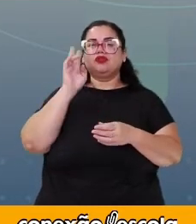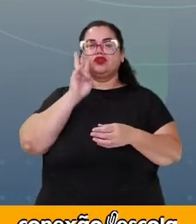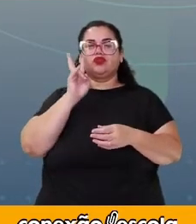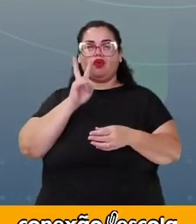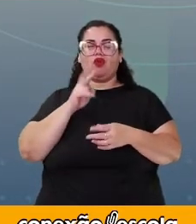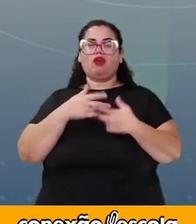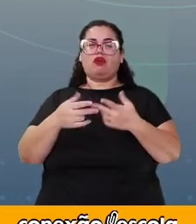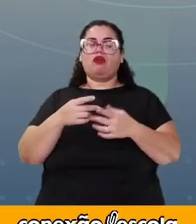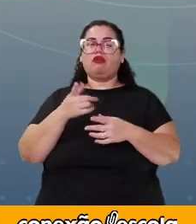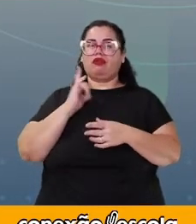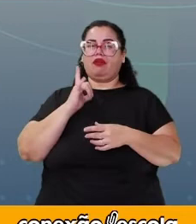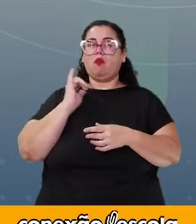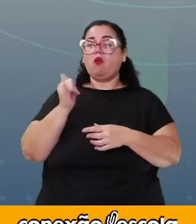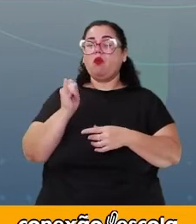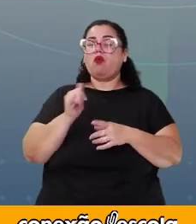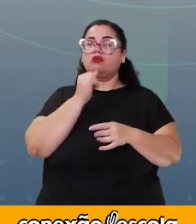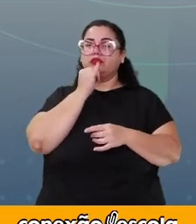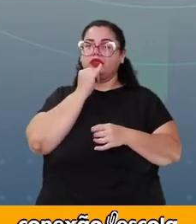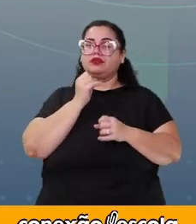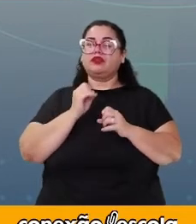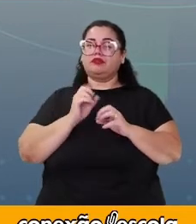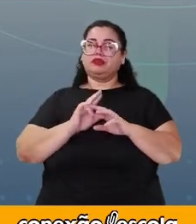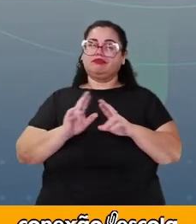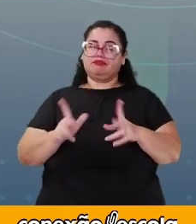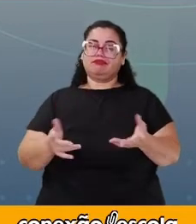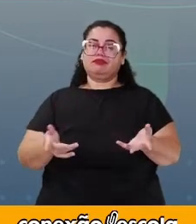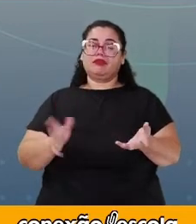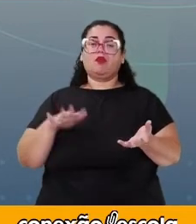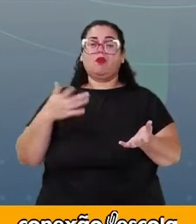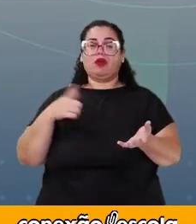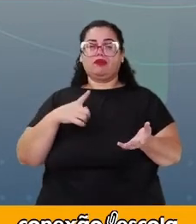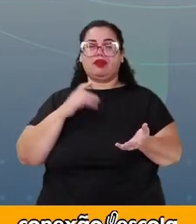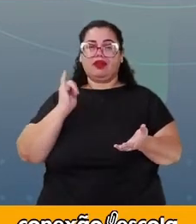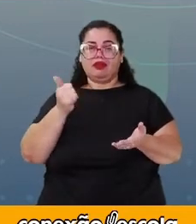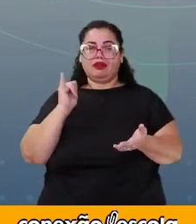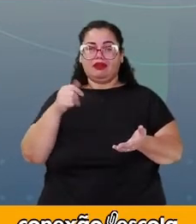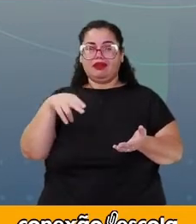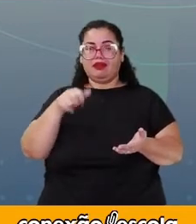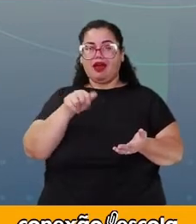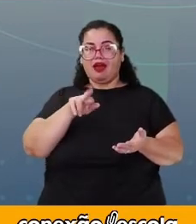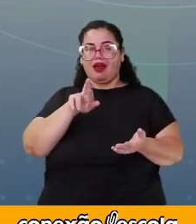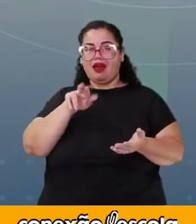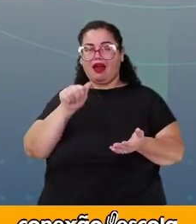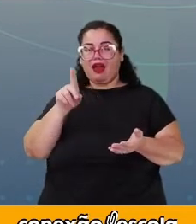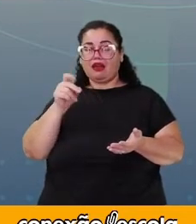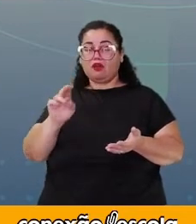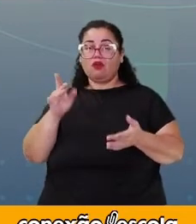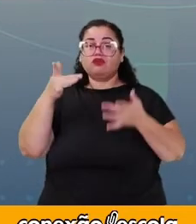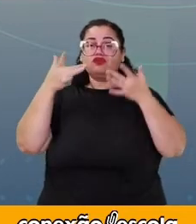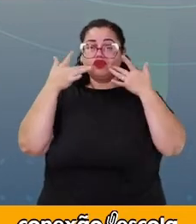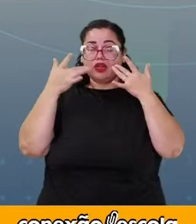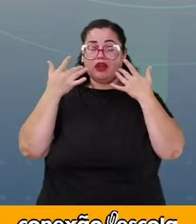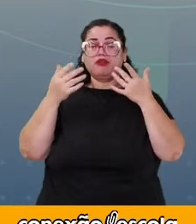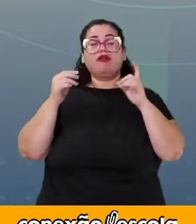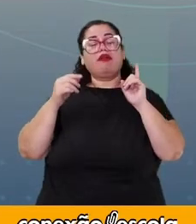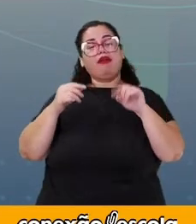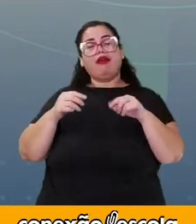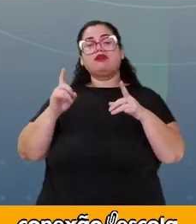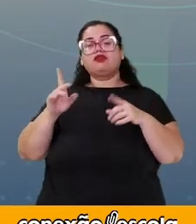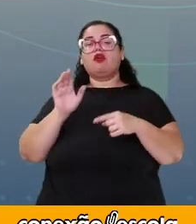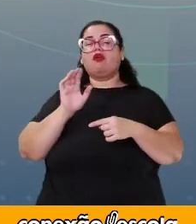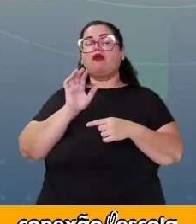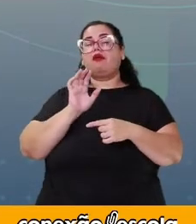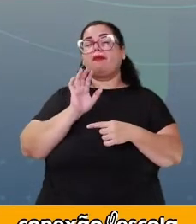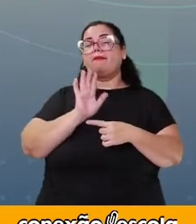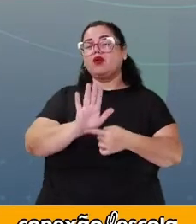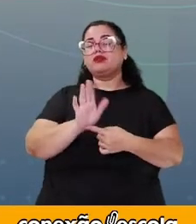como um conto, por exemplo. Então, quando aparece o narrador na peça de teatro, é simplesmente para fazer uma marcação